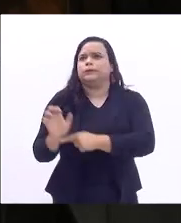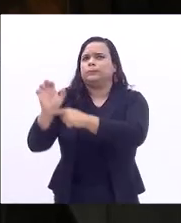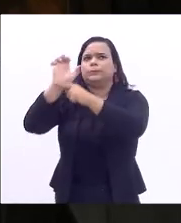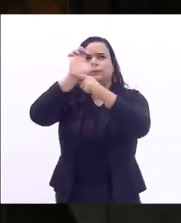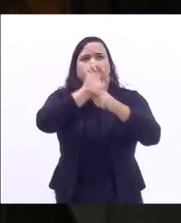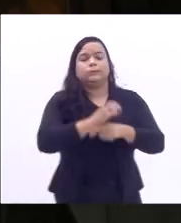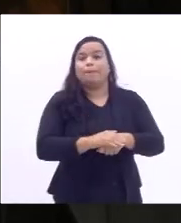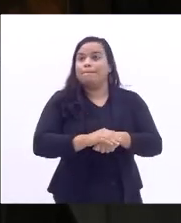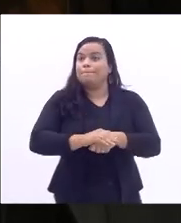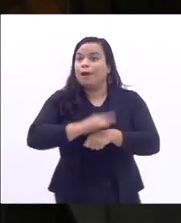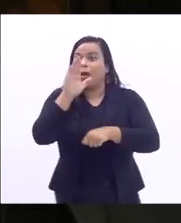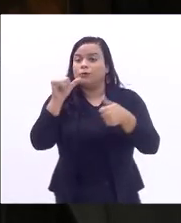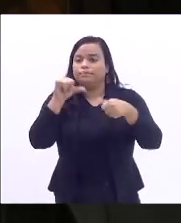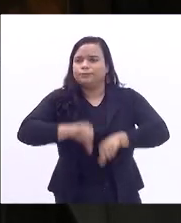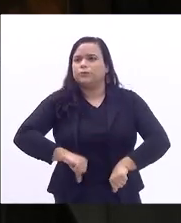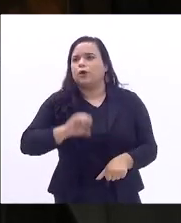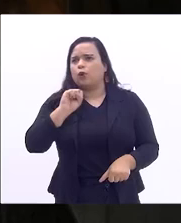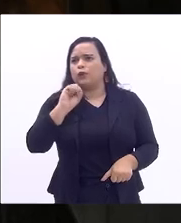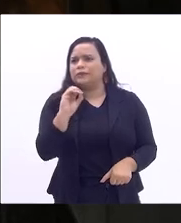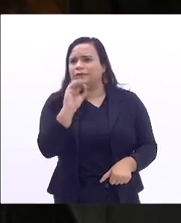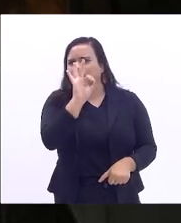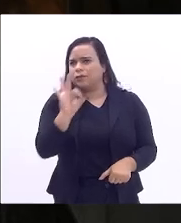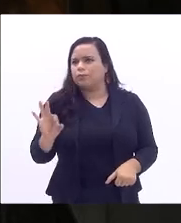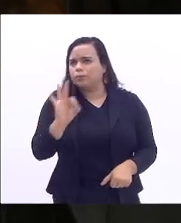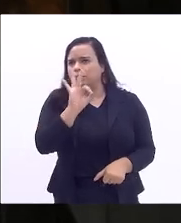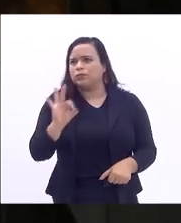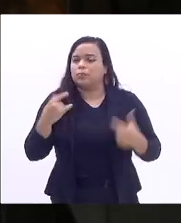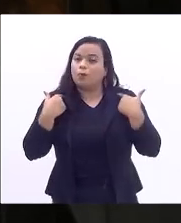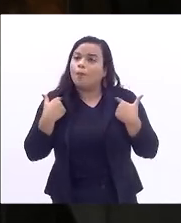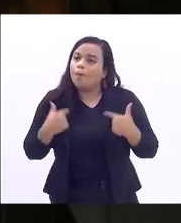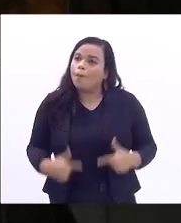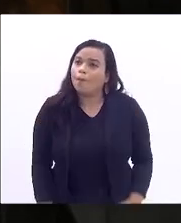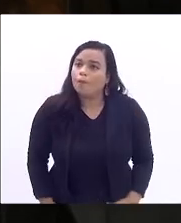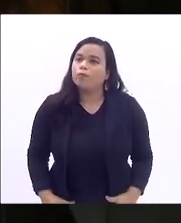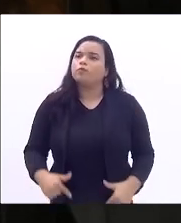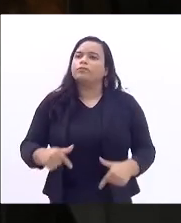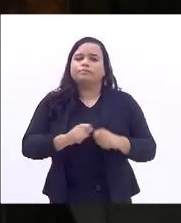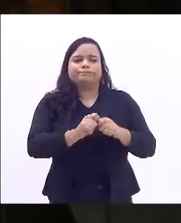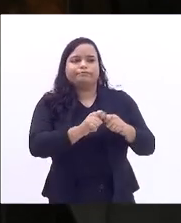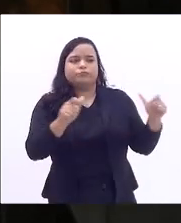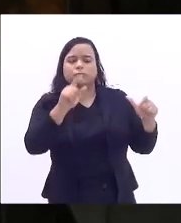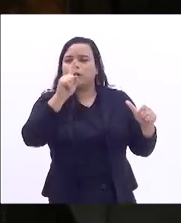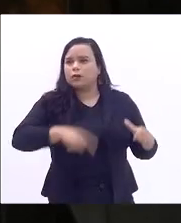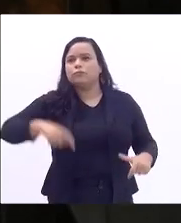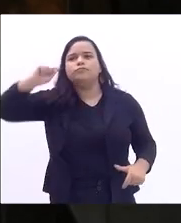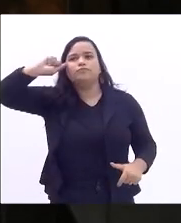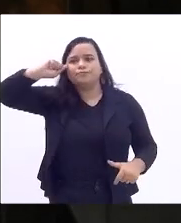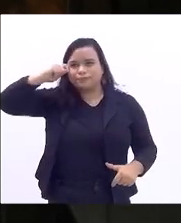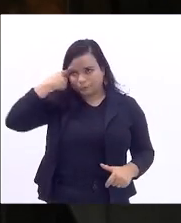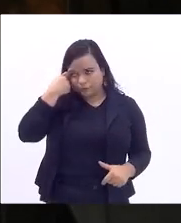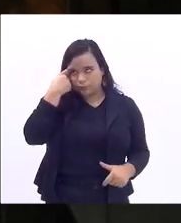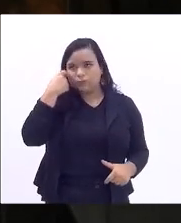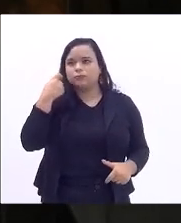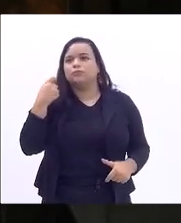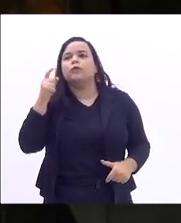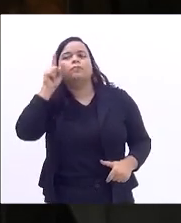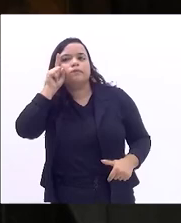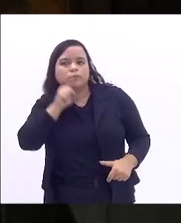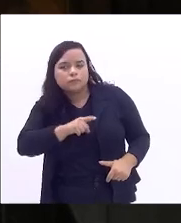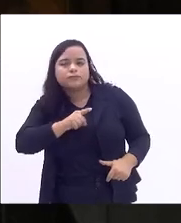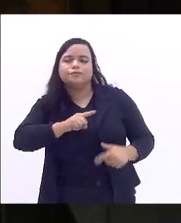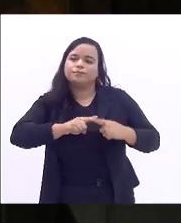dizendo que essas pessoas oitenta por cento delas eram negras na eram negras e pardas